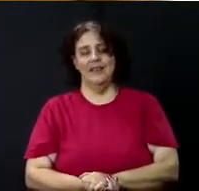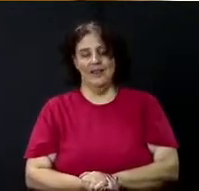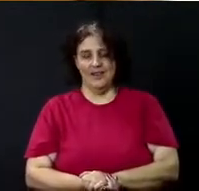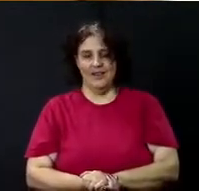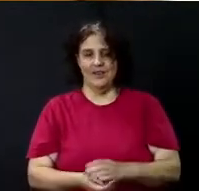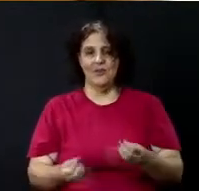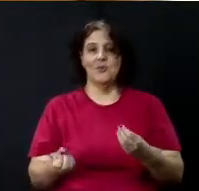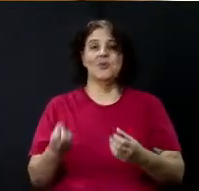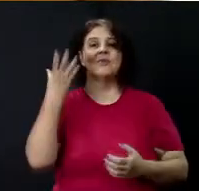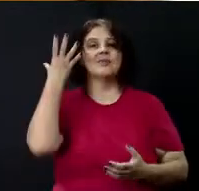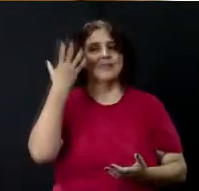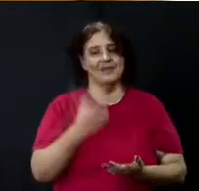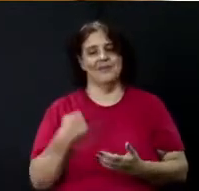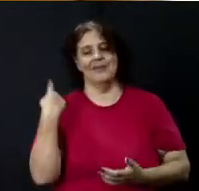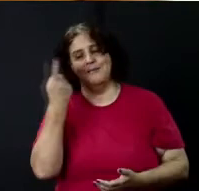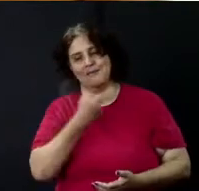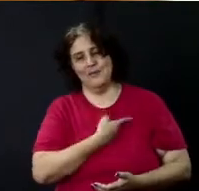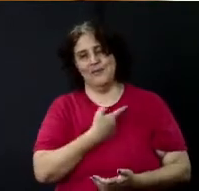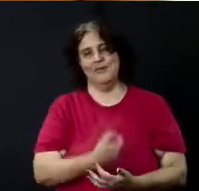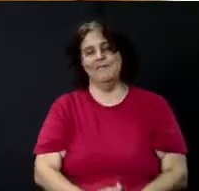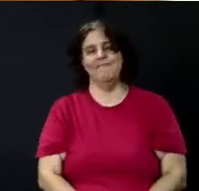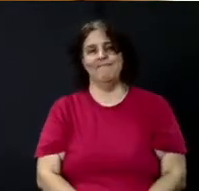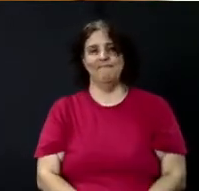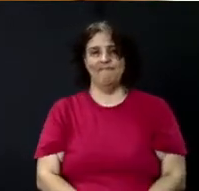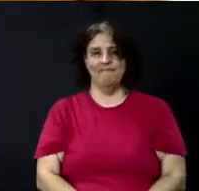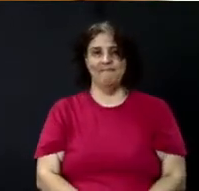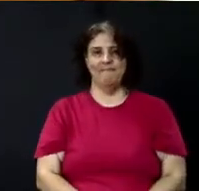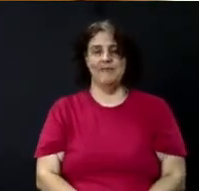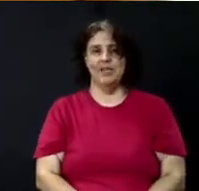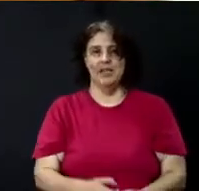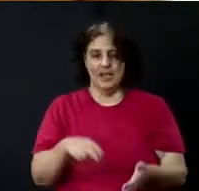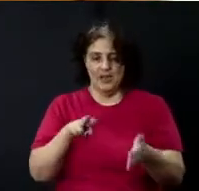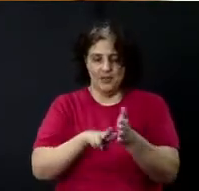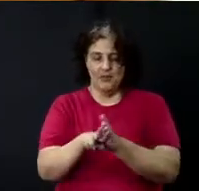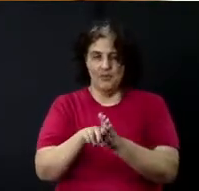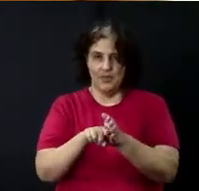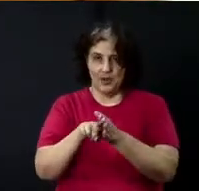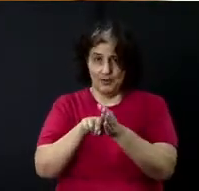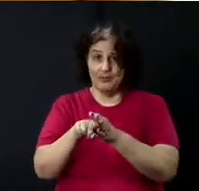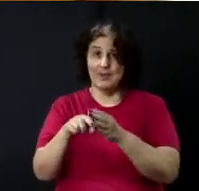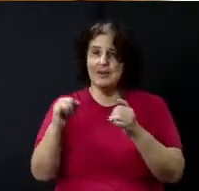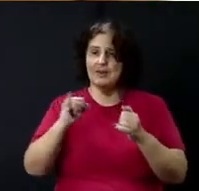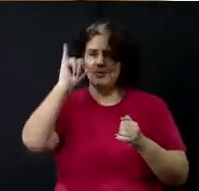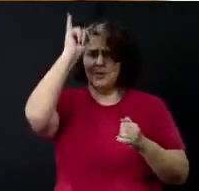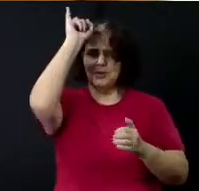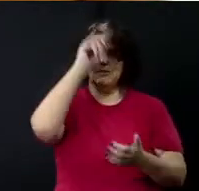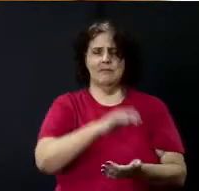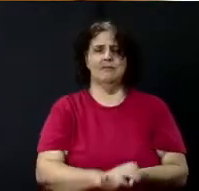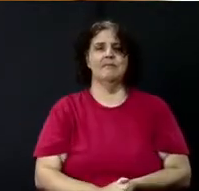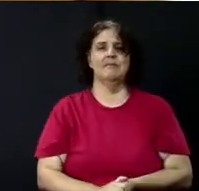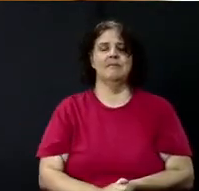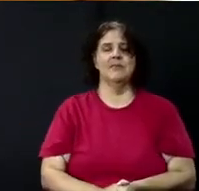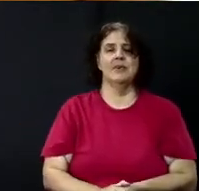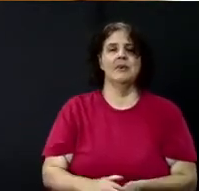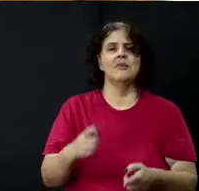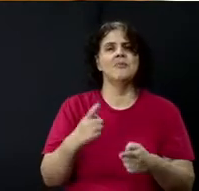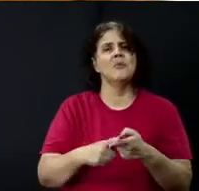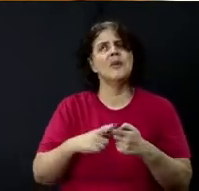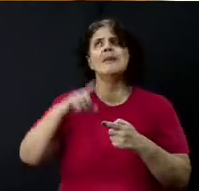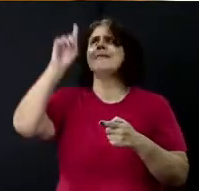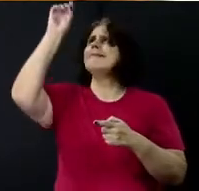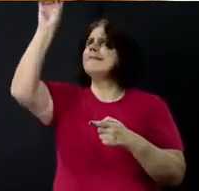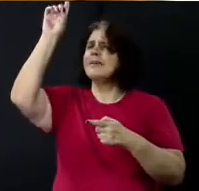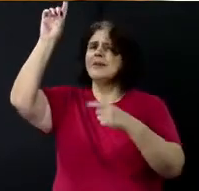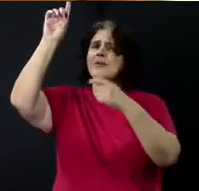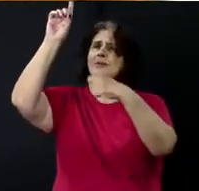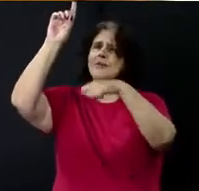isso aconteceu em nós? Tem uma outra pergunta importantíssima. Por que Deus nos fez ver? Por